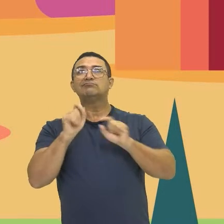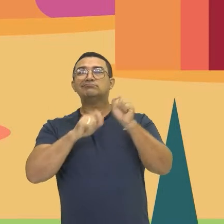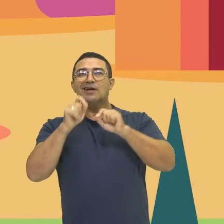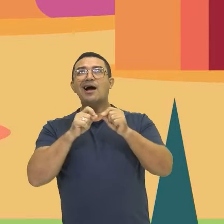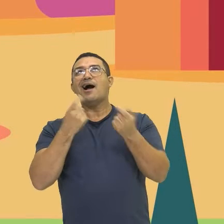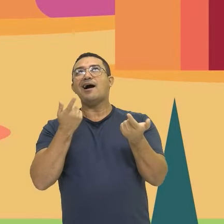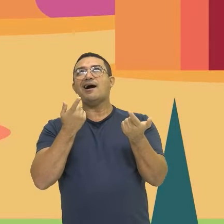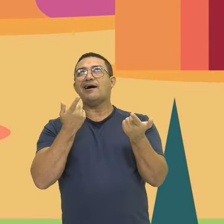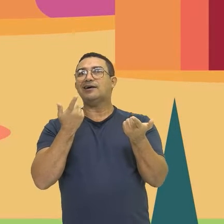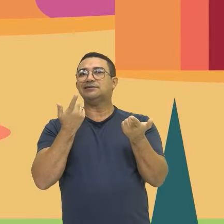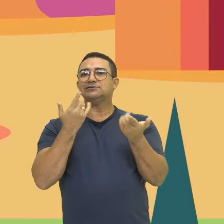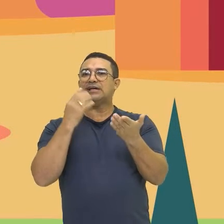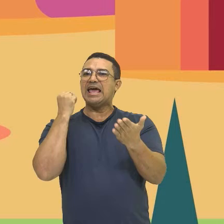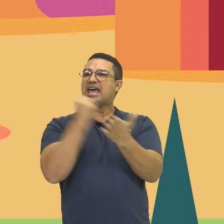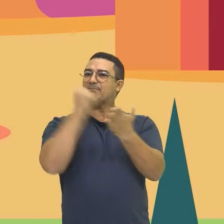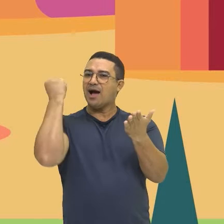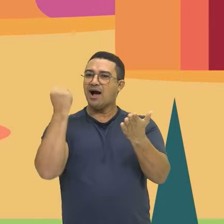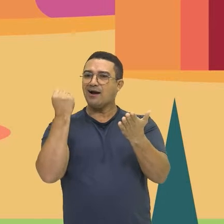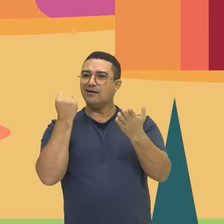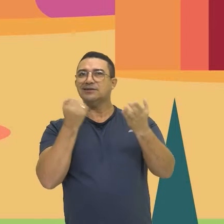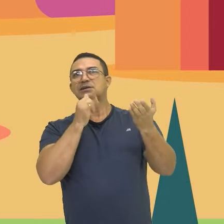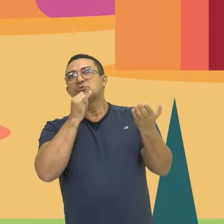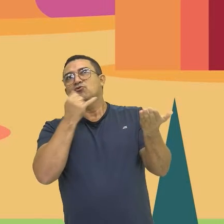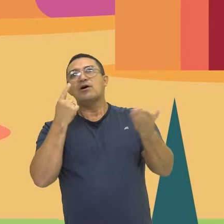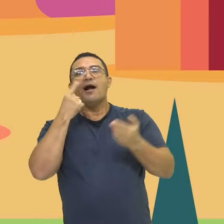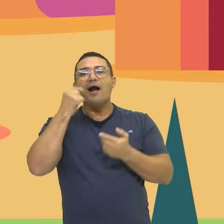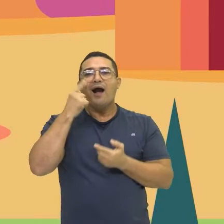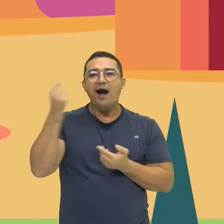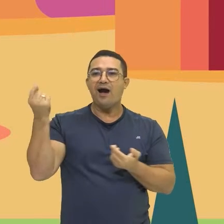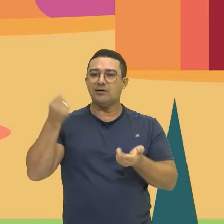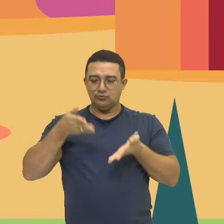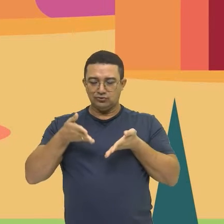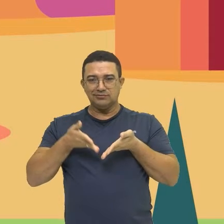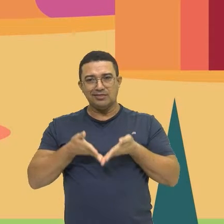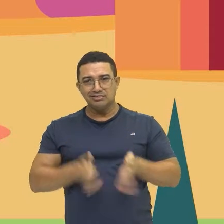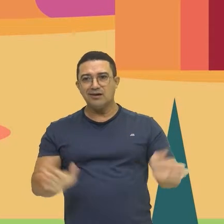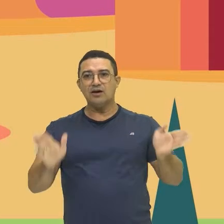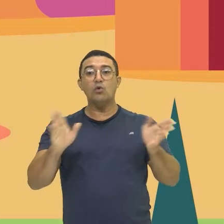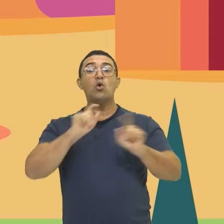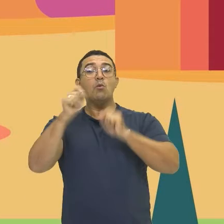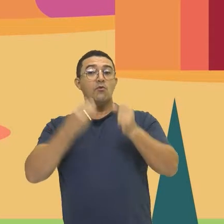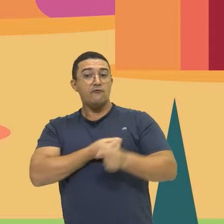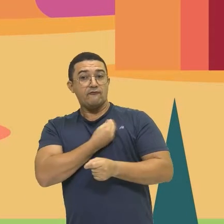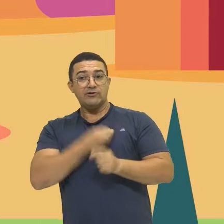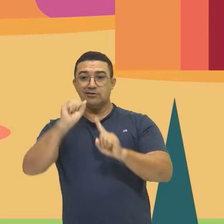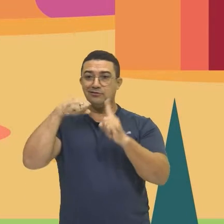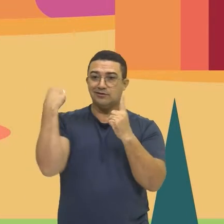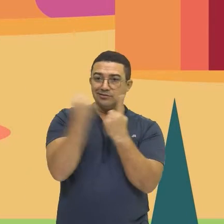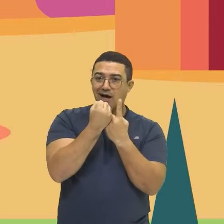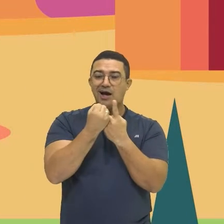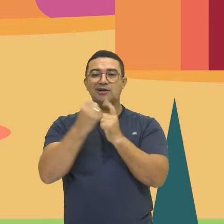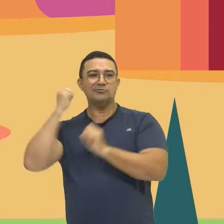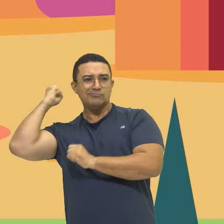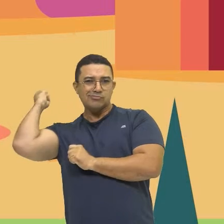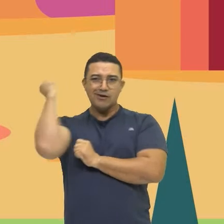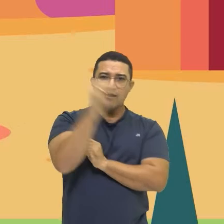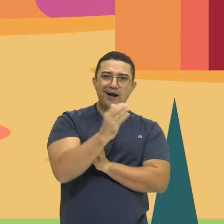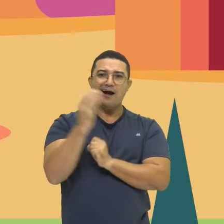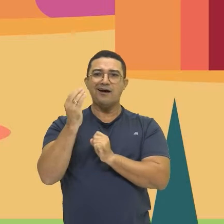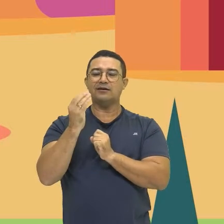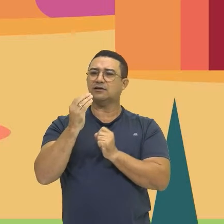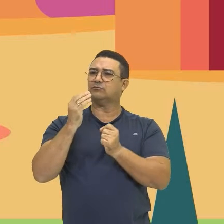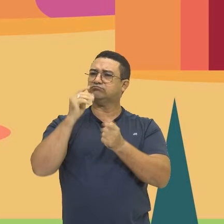estava acontecendo, quantos gados nasceram, como era a vida em sociedade, a sua caça. Então era algo